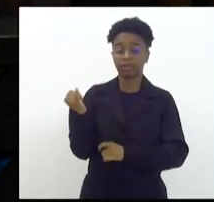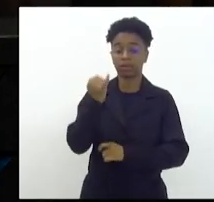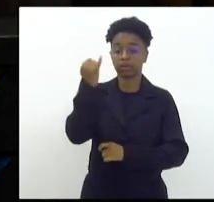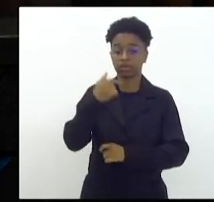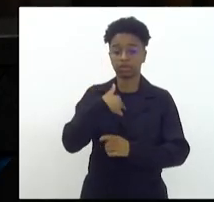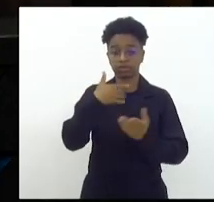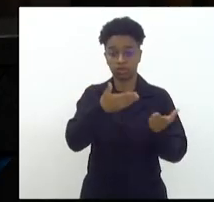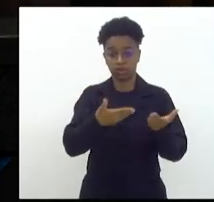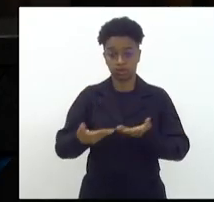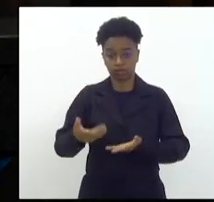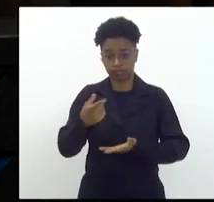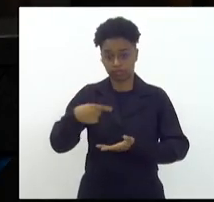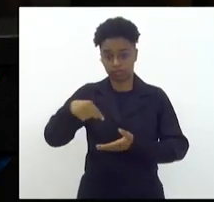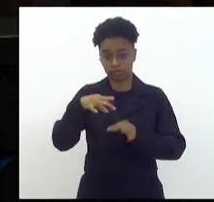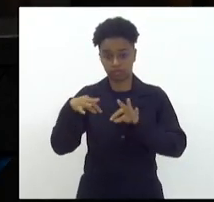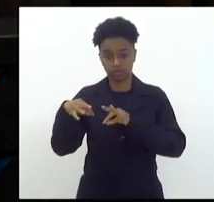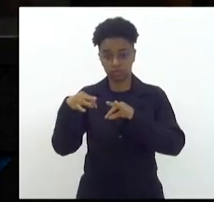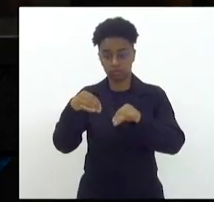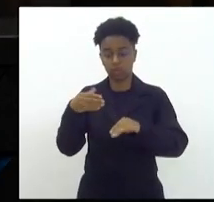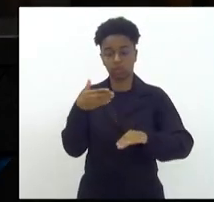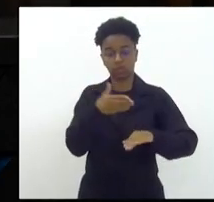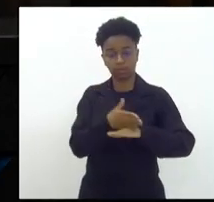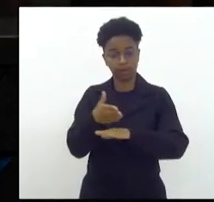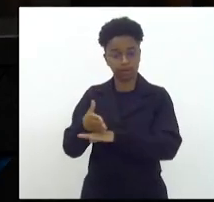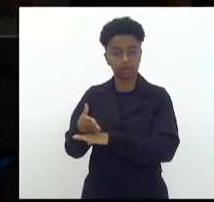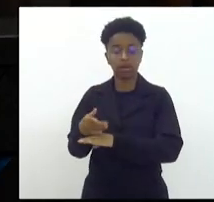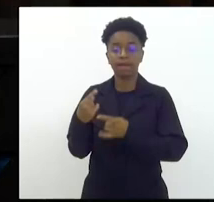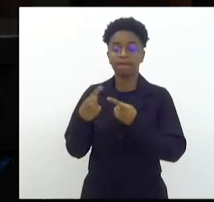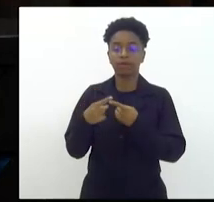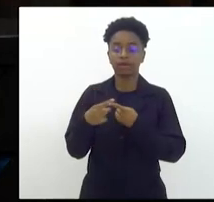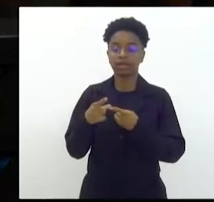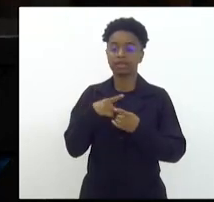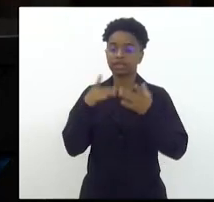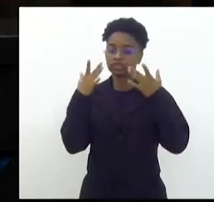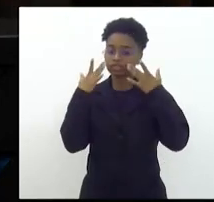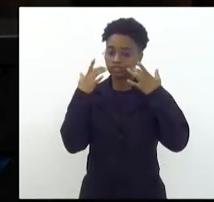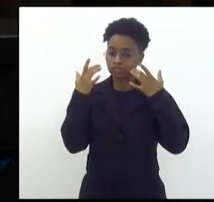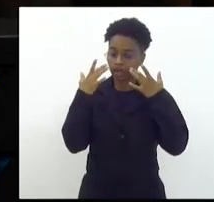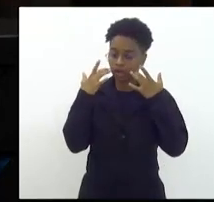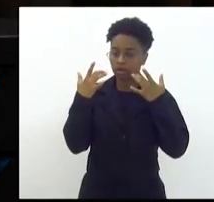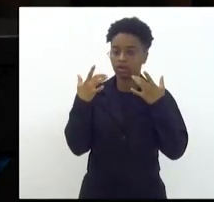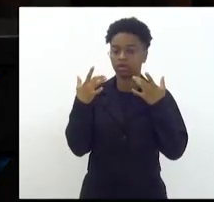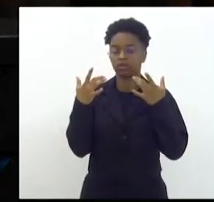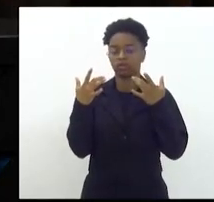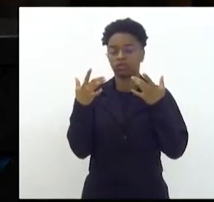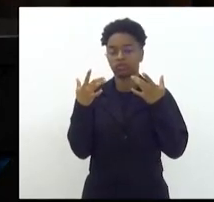convidar todos a participar porque estamos tendo teatro